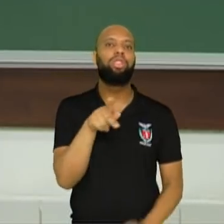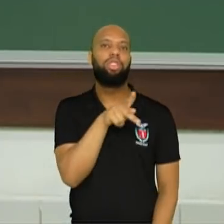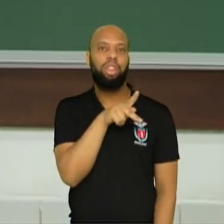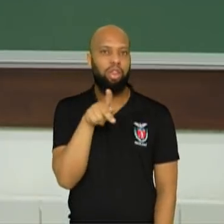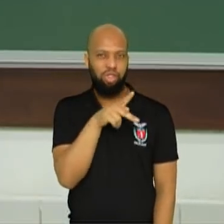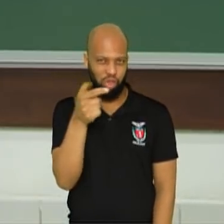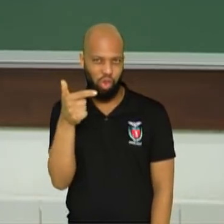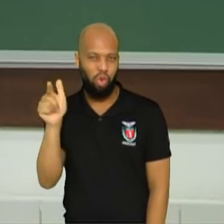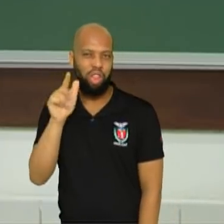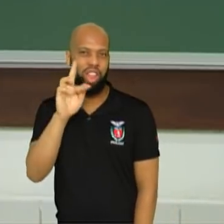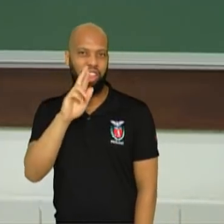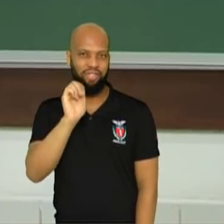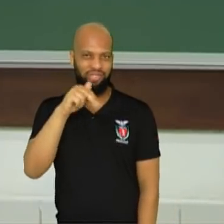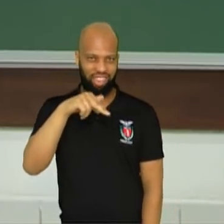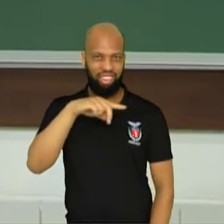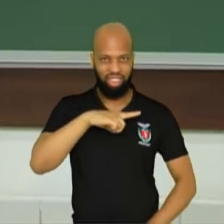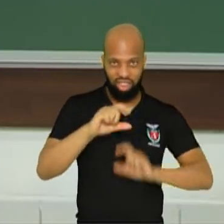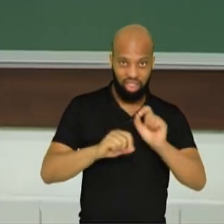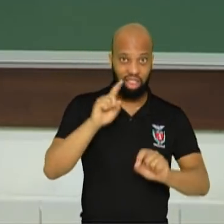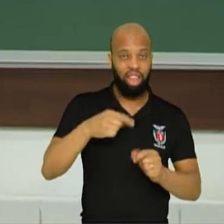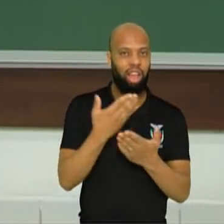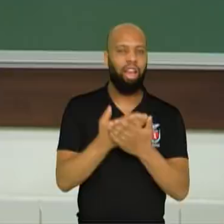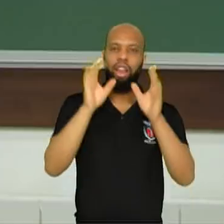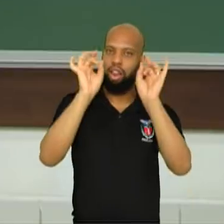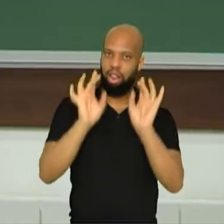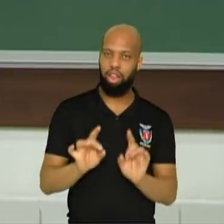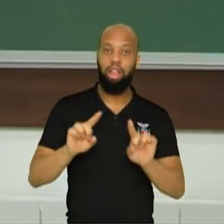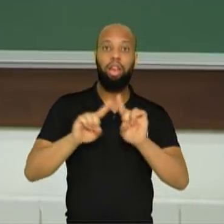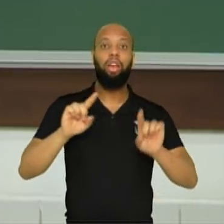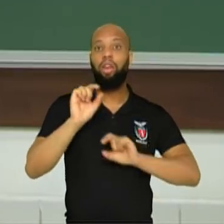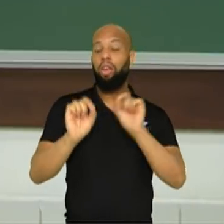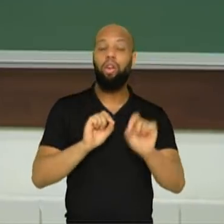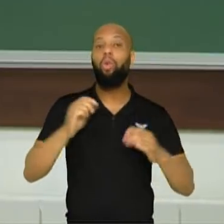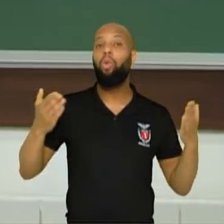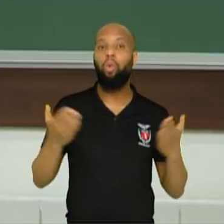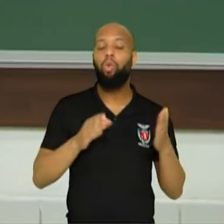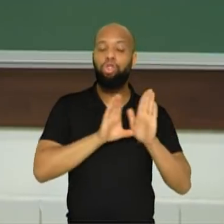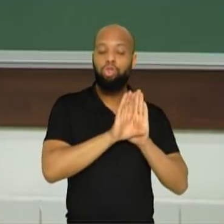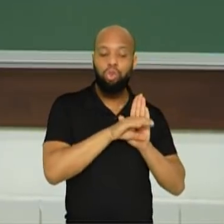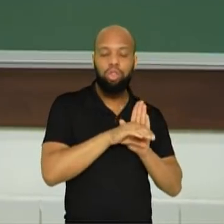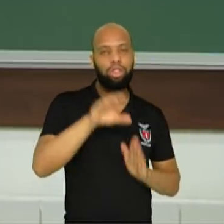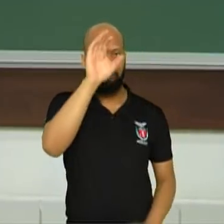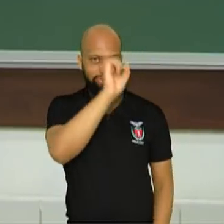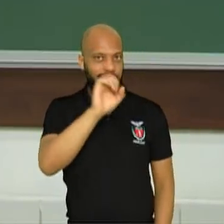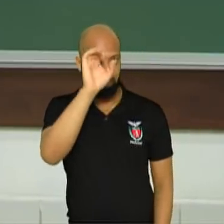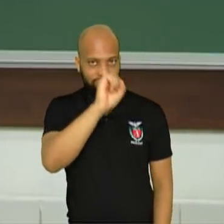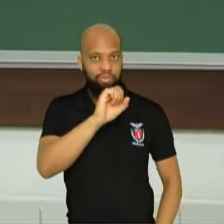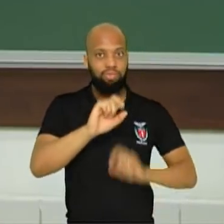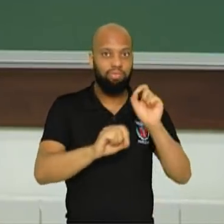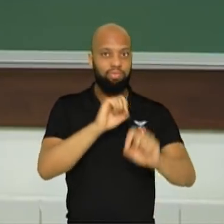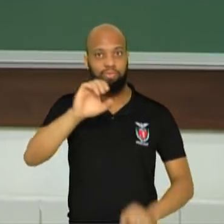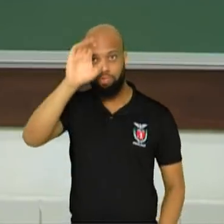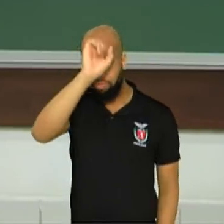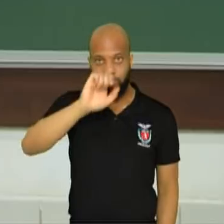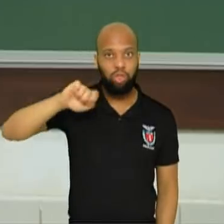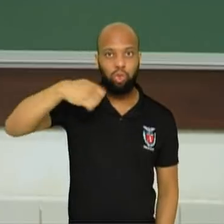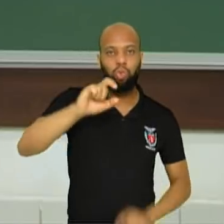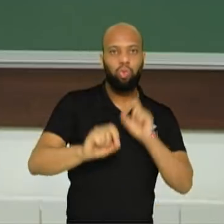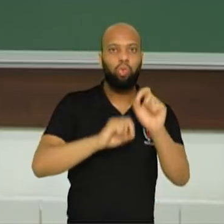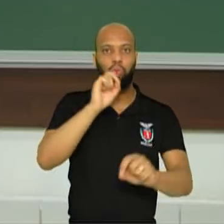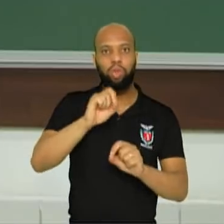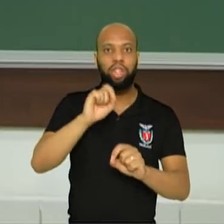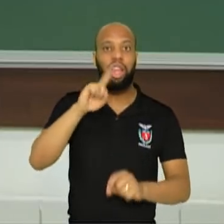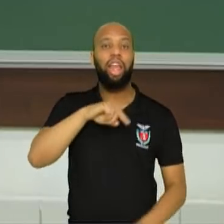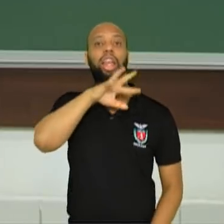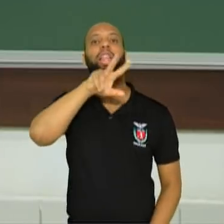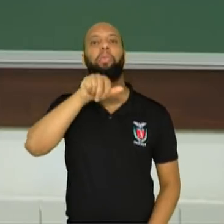certeza que foi uma aula excepcional. E hoje a gente vai usar aqueles conceitos que ela ensinou para vocês para aprender sobre os animais. Olha